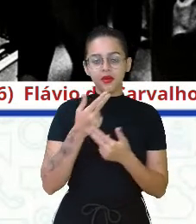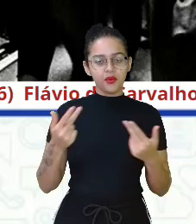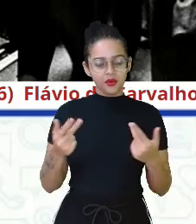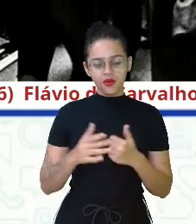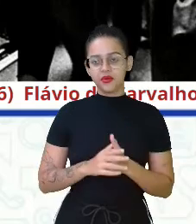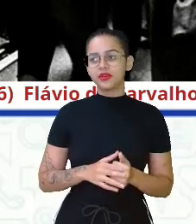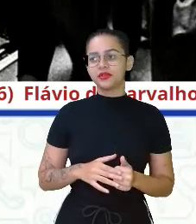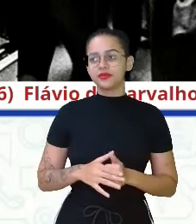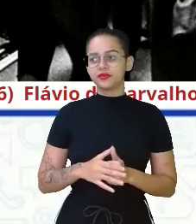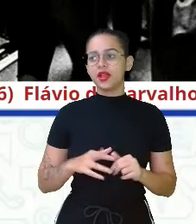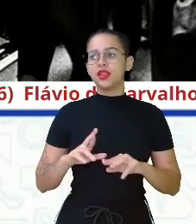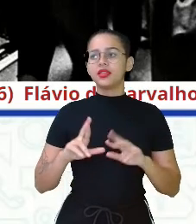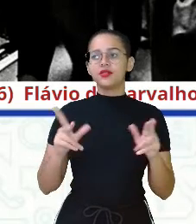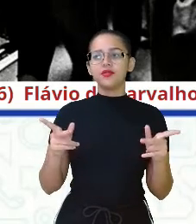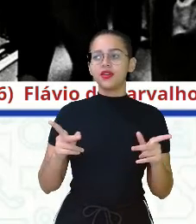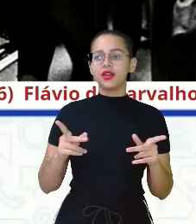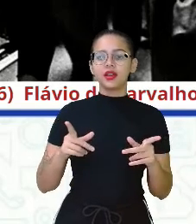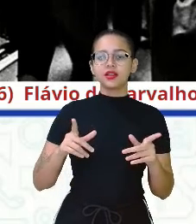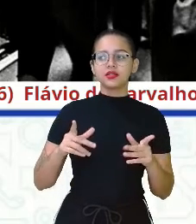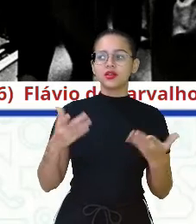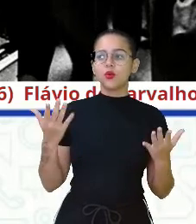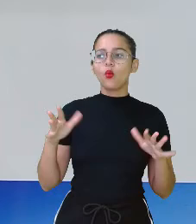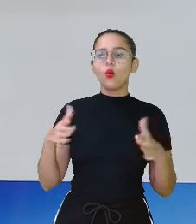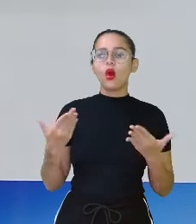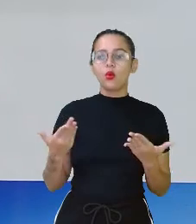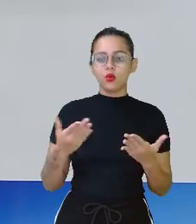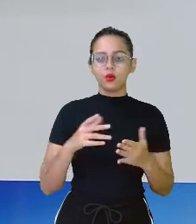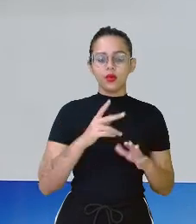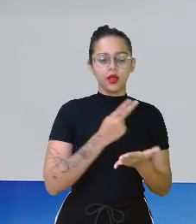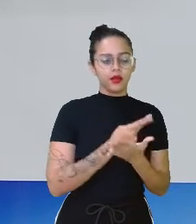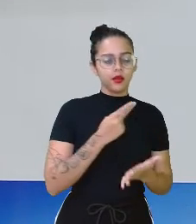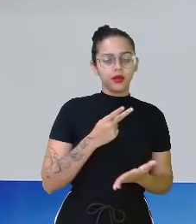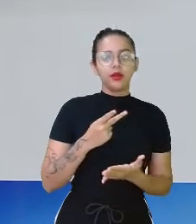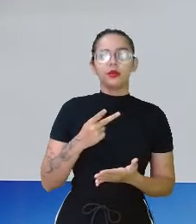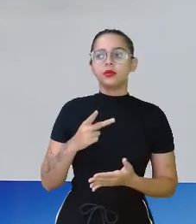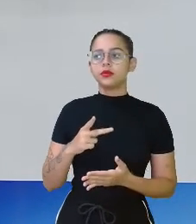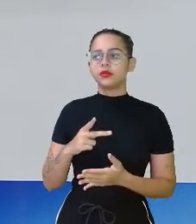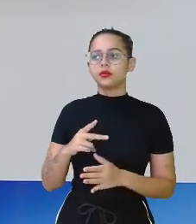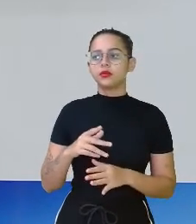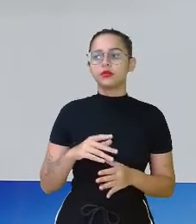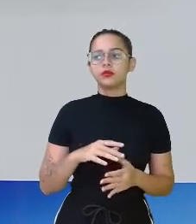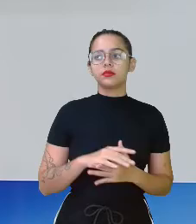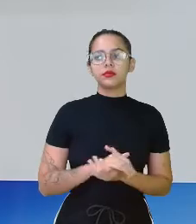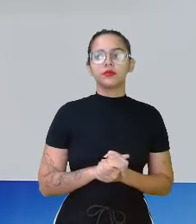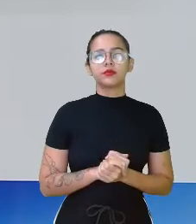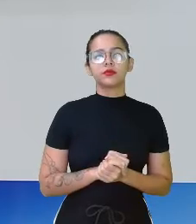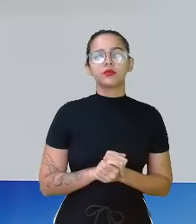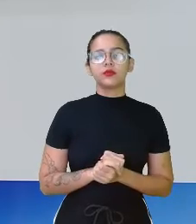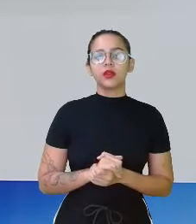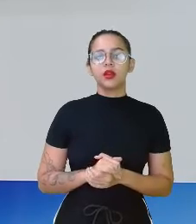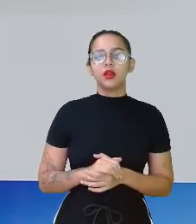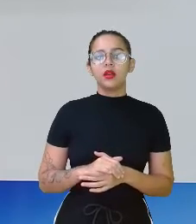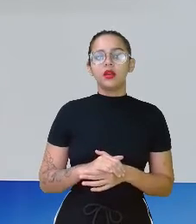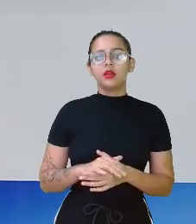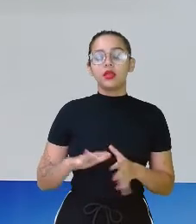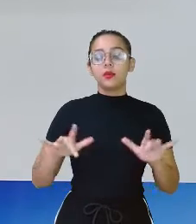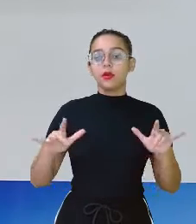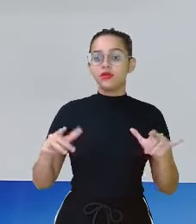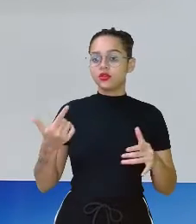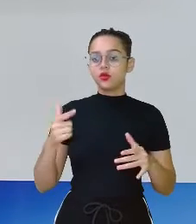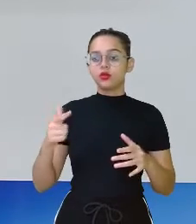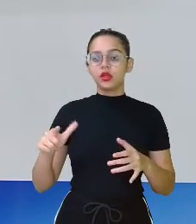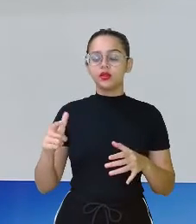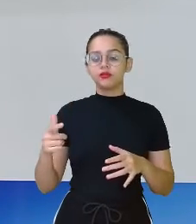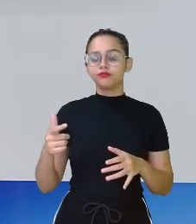coisa. A diferença do happening para a performance, basicamente, é que na performance não há intervenção do público. Na verdade,